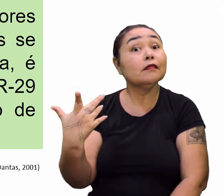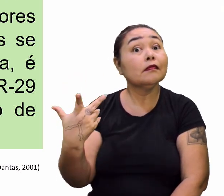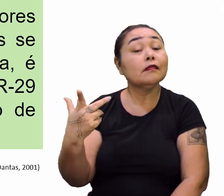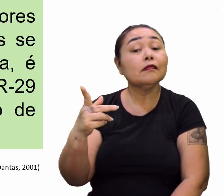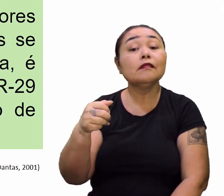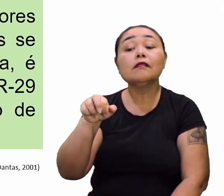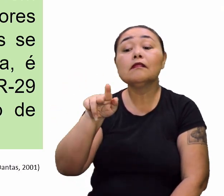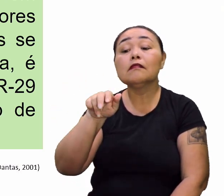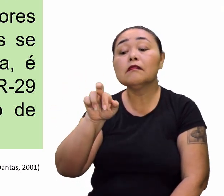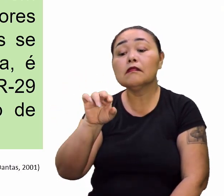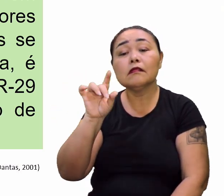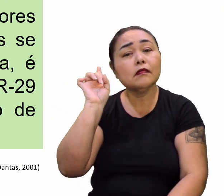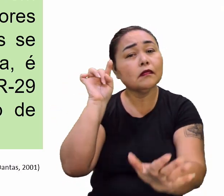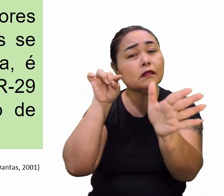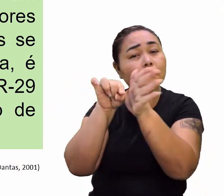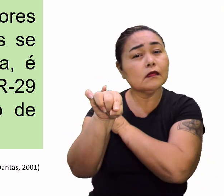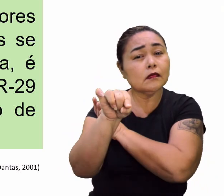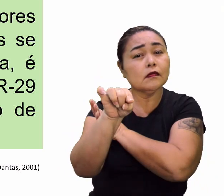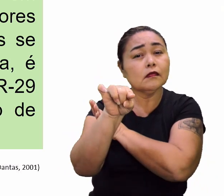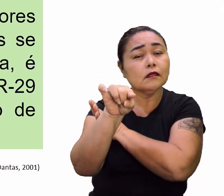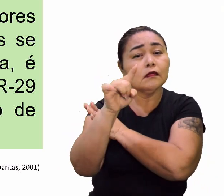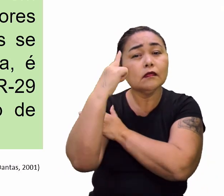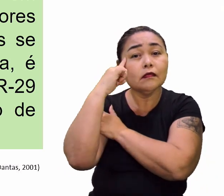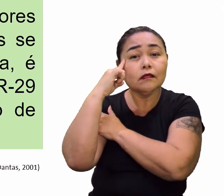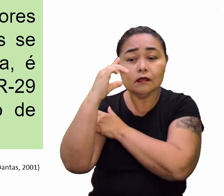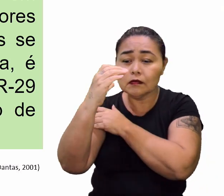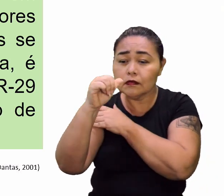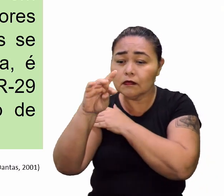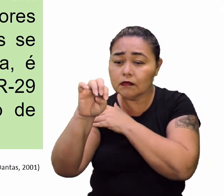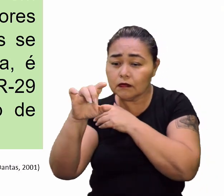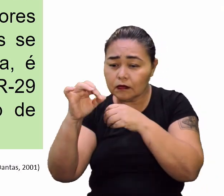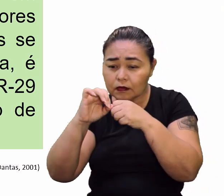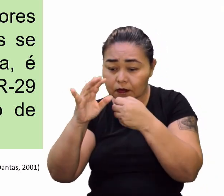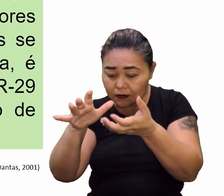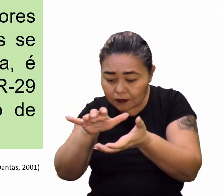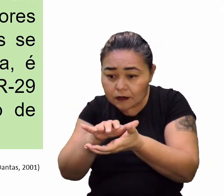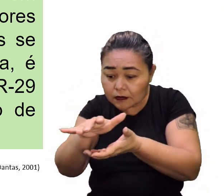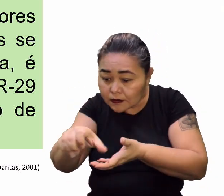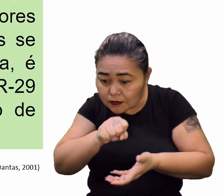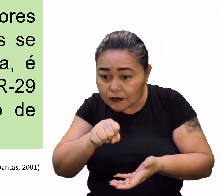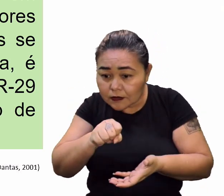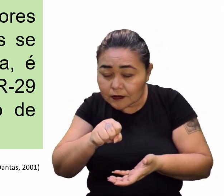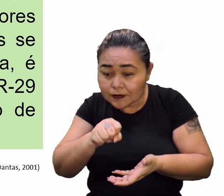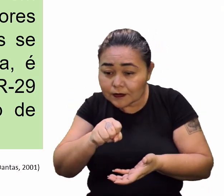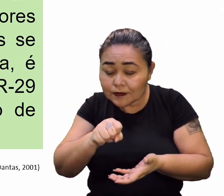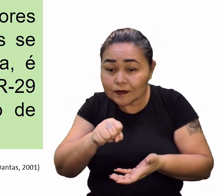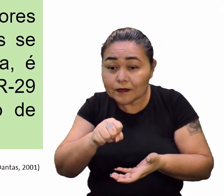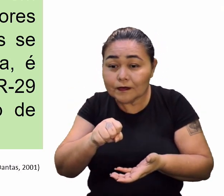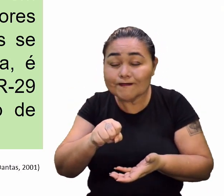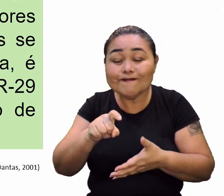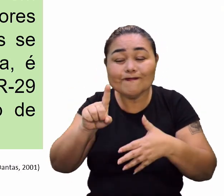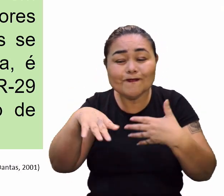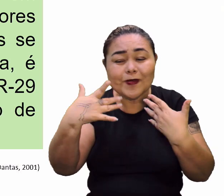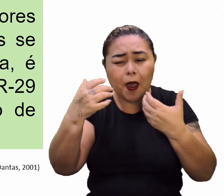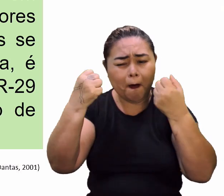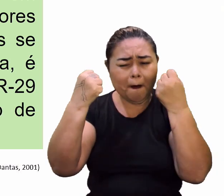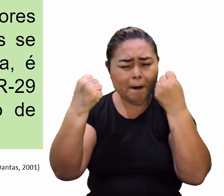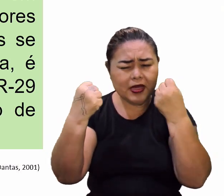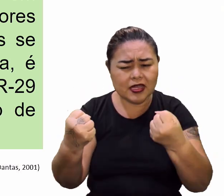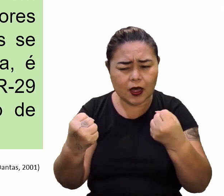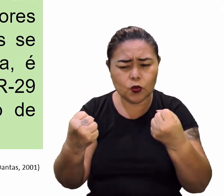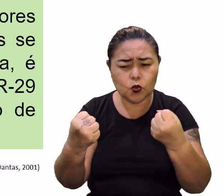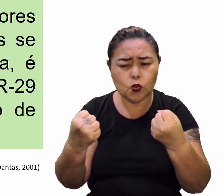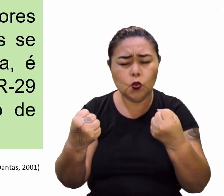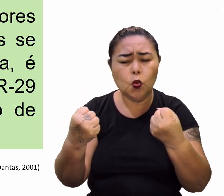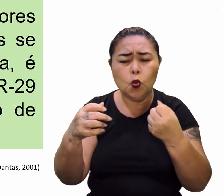Rogério, vou fazer uma pergunta para ti, tu já pegou uma cassiterita na mão? Não. Não? Cara, ele é muito pesado, mano.